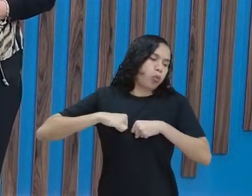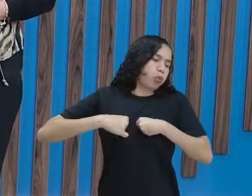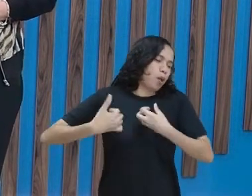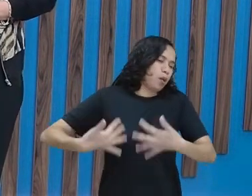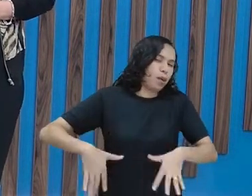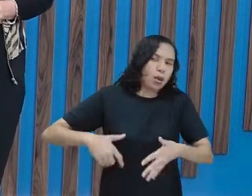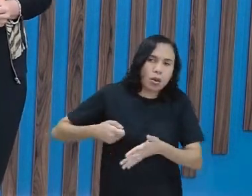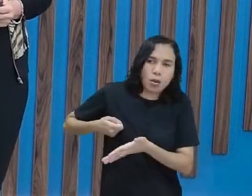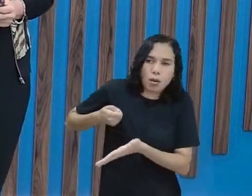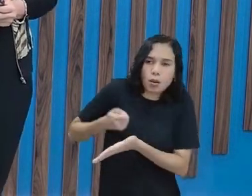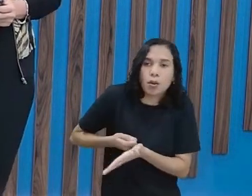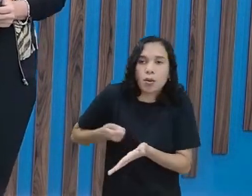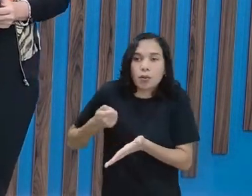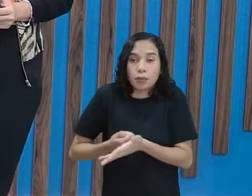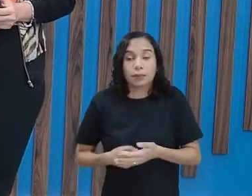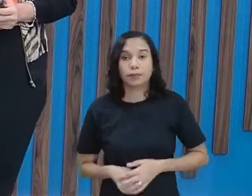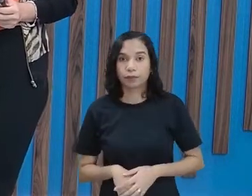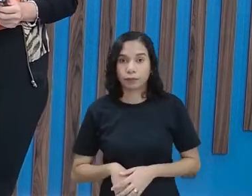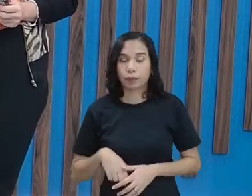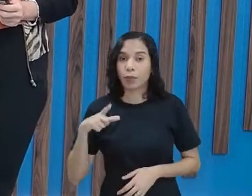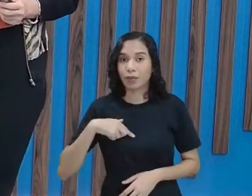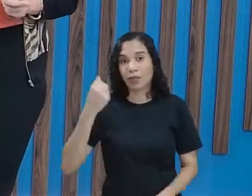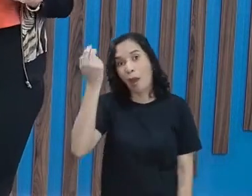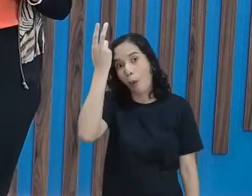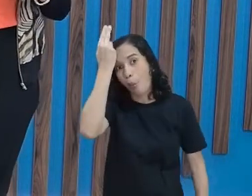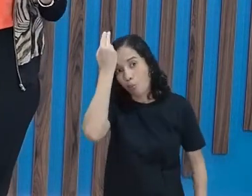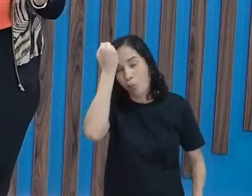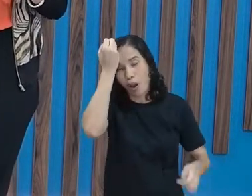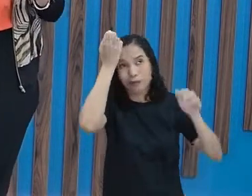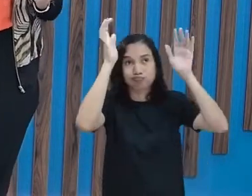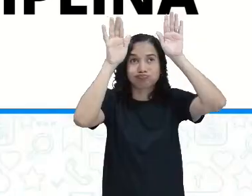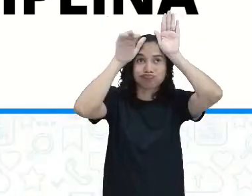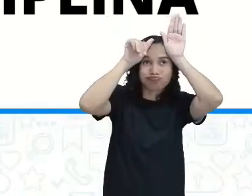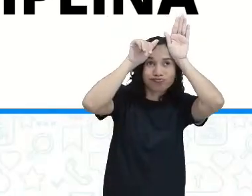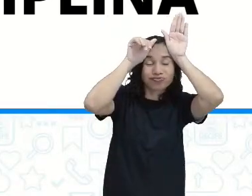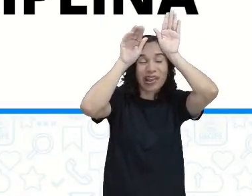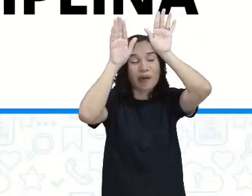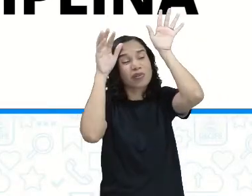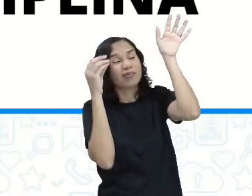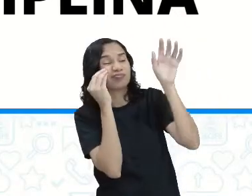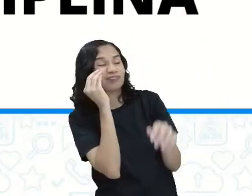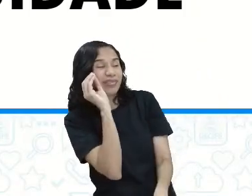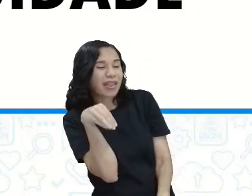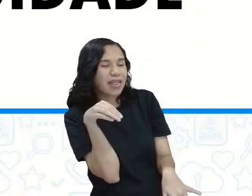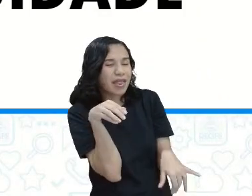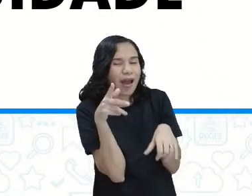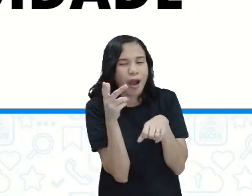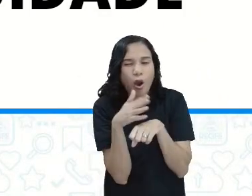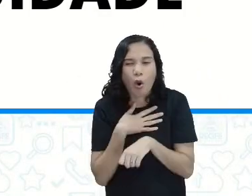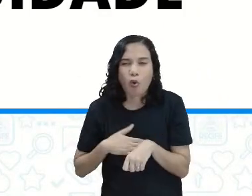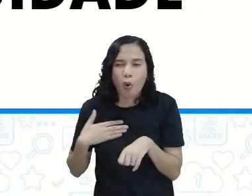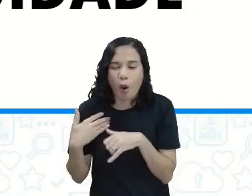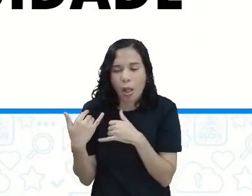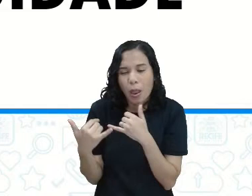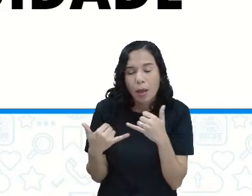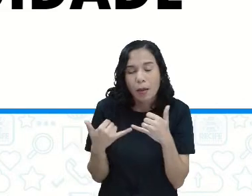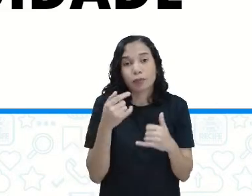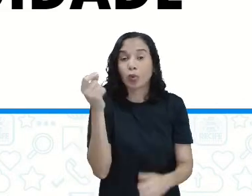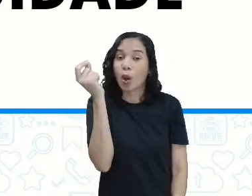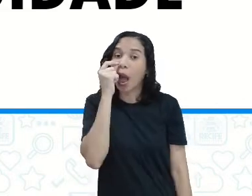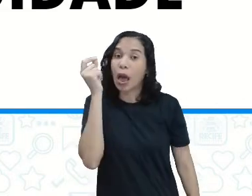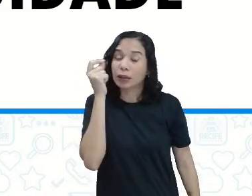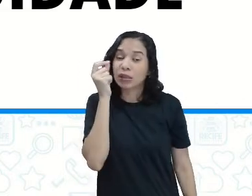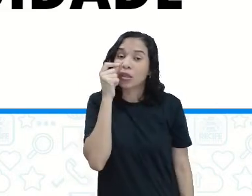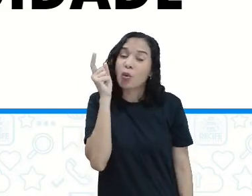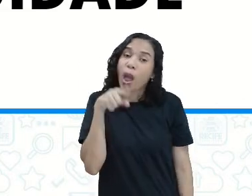coisas. O coelhinho, geralmente é o mais indisciplinado, é o mais trelozinho. O